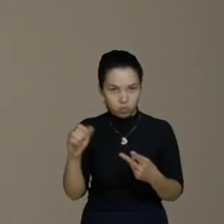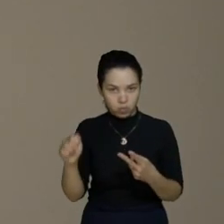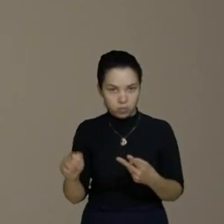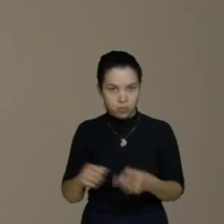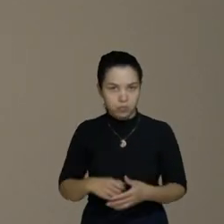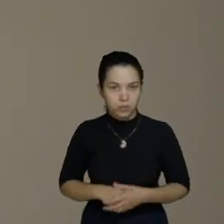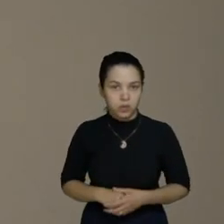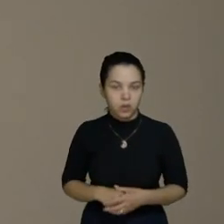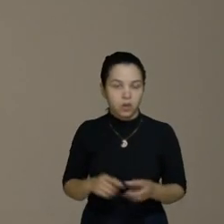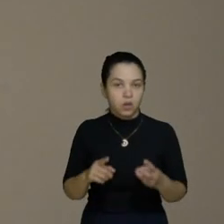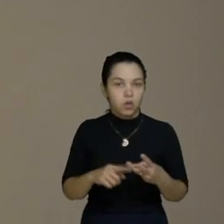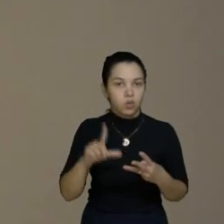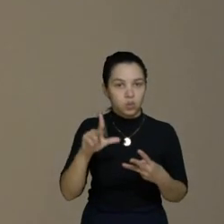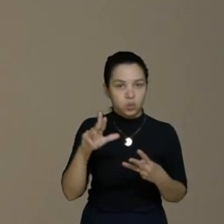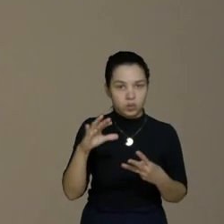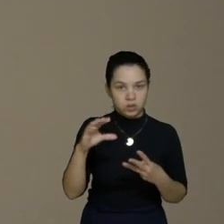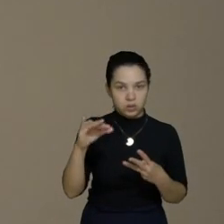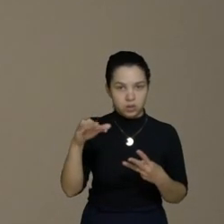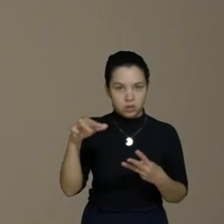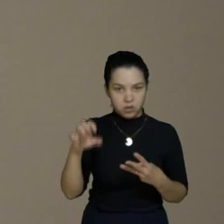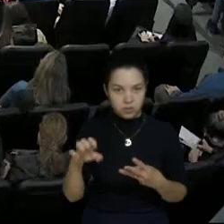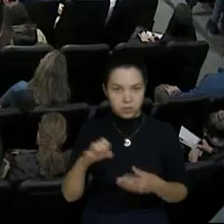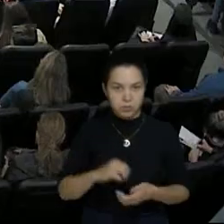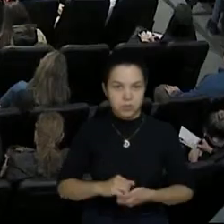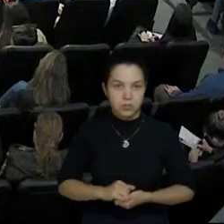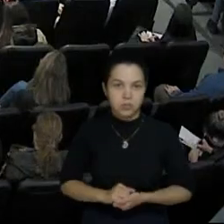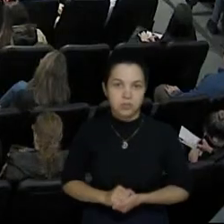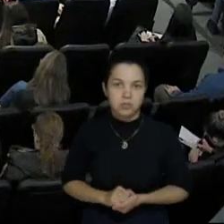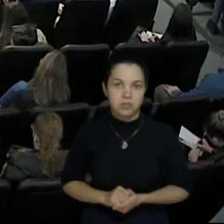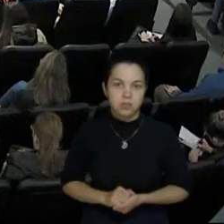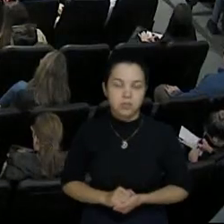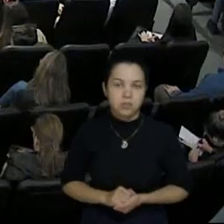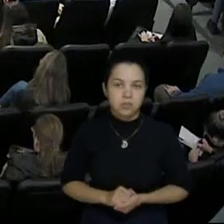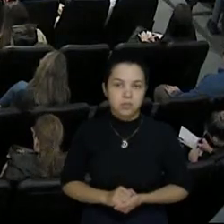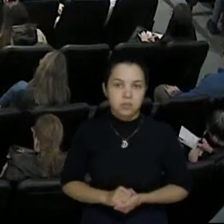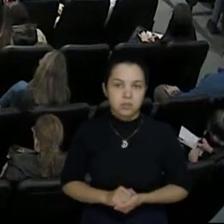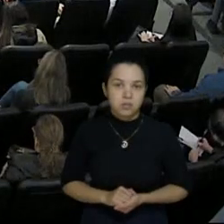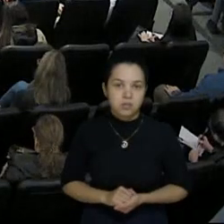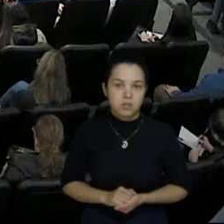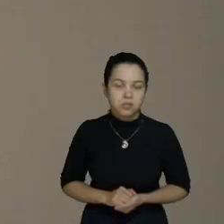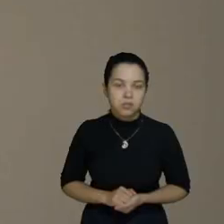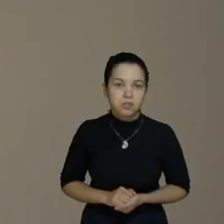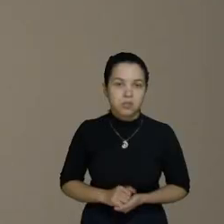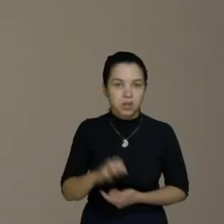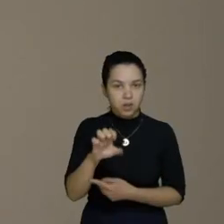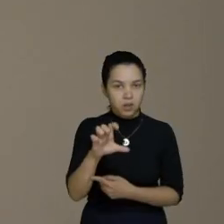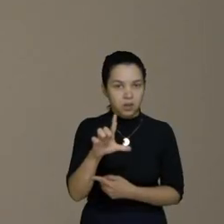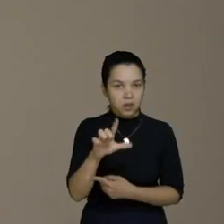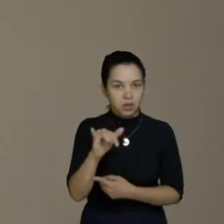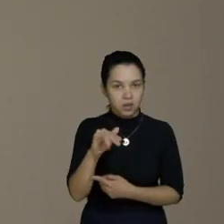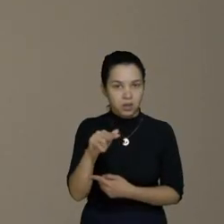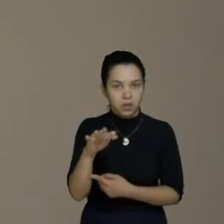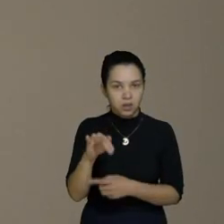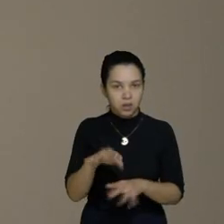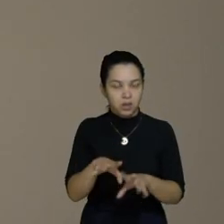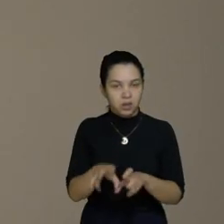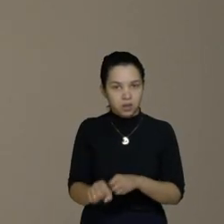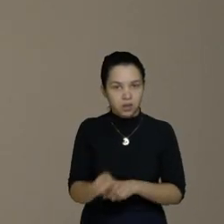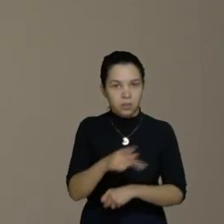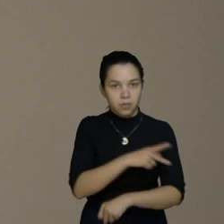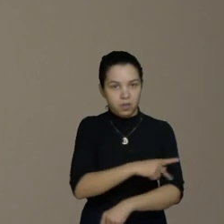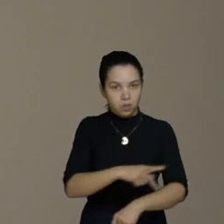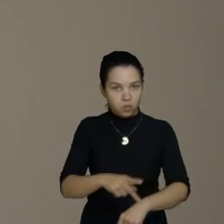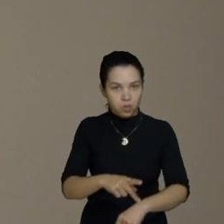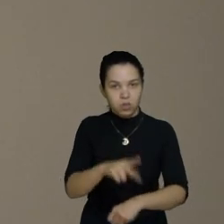Luciane Andrade do Nascimento Eliane é graduada em pedagogia pela Universidade Regional de